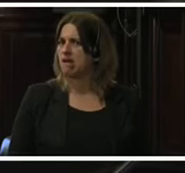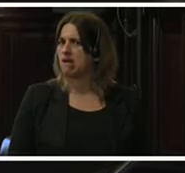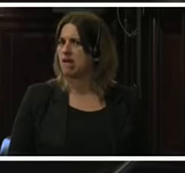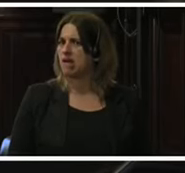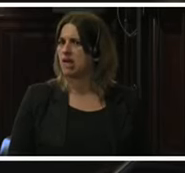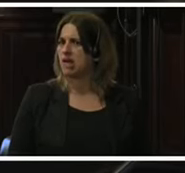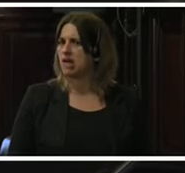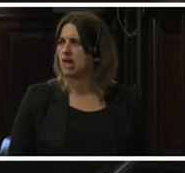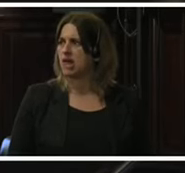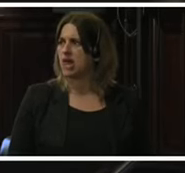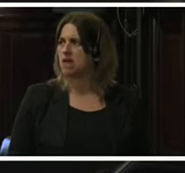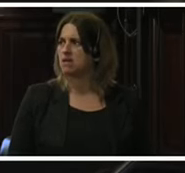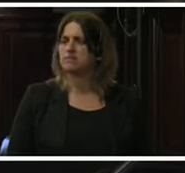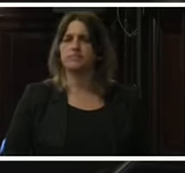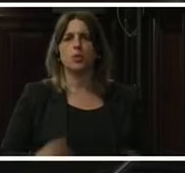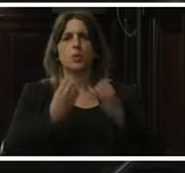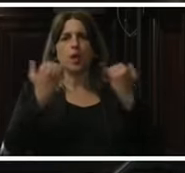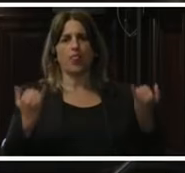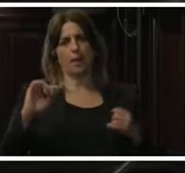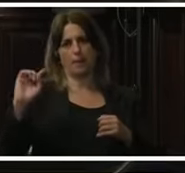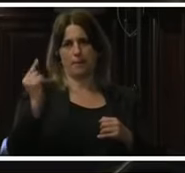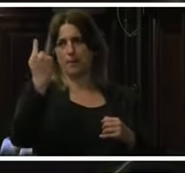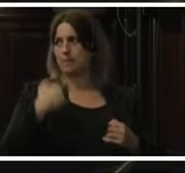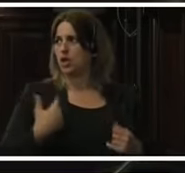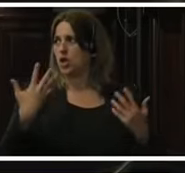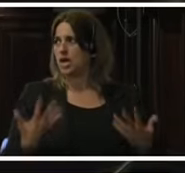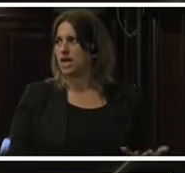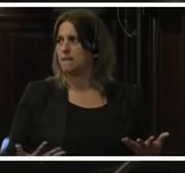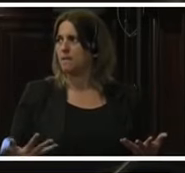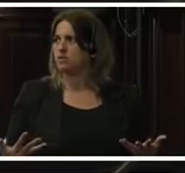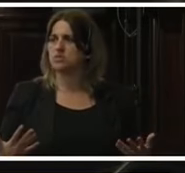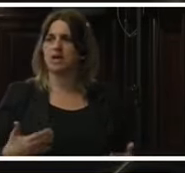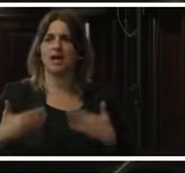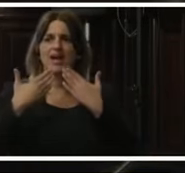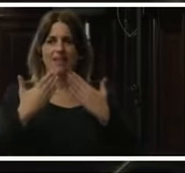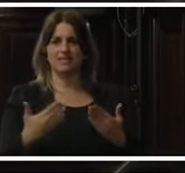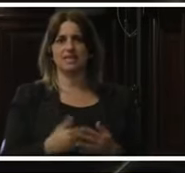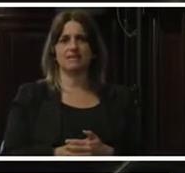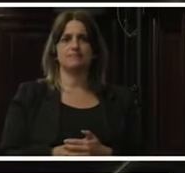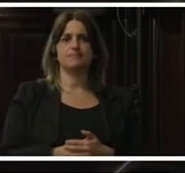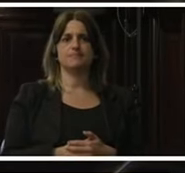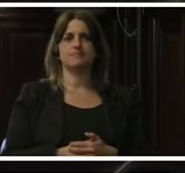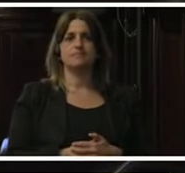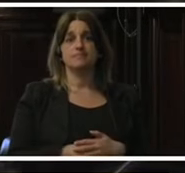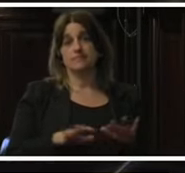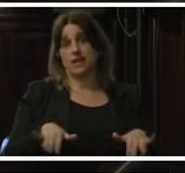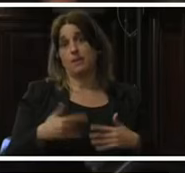o sangue o gol sair de sol e deixando de simone um